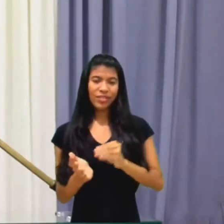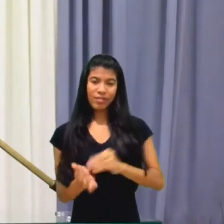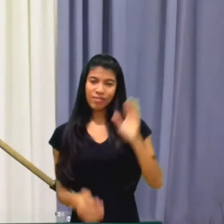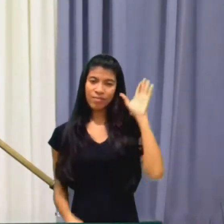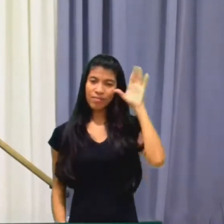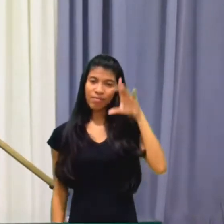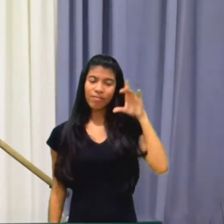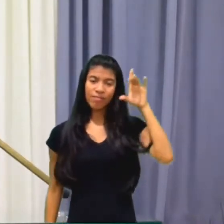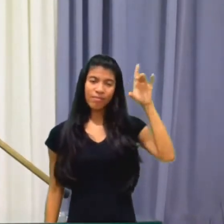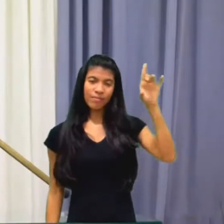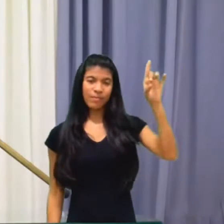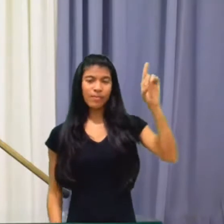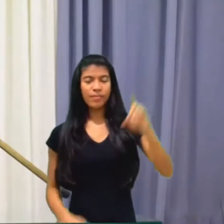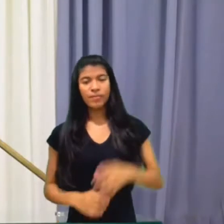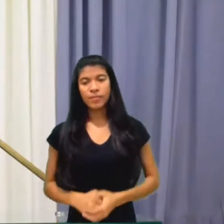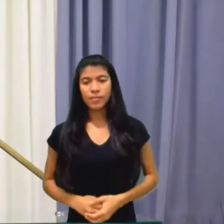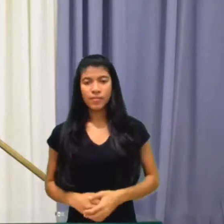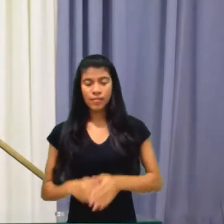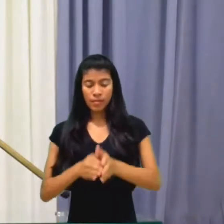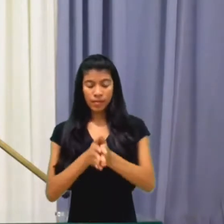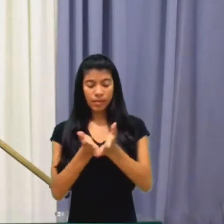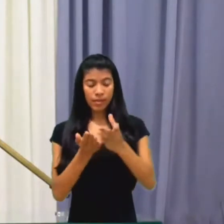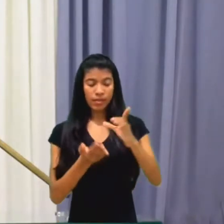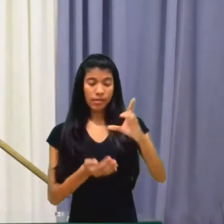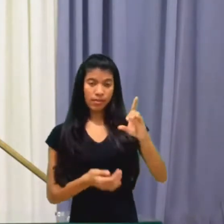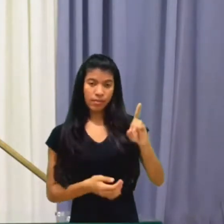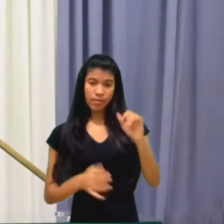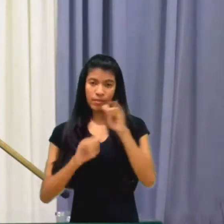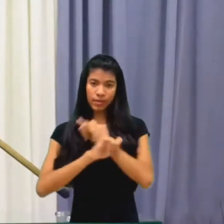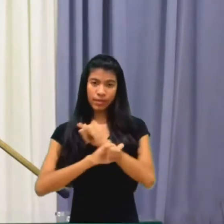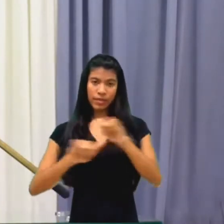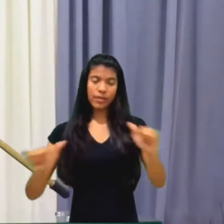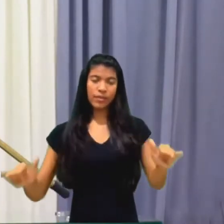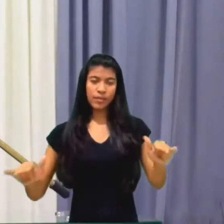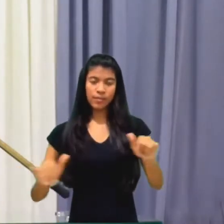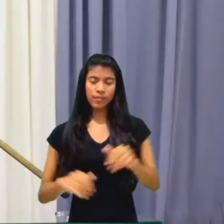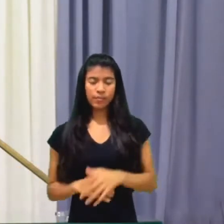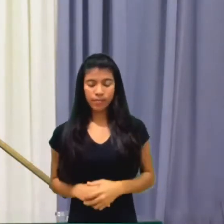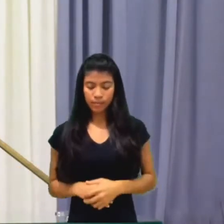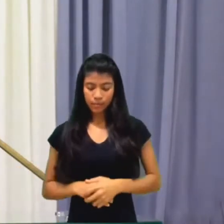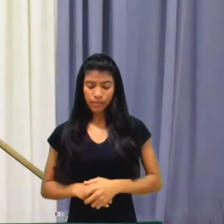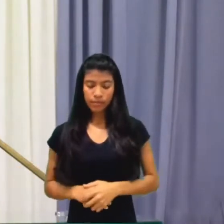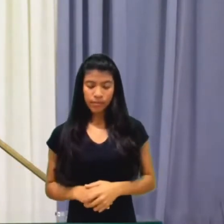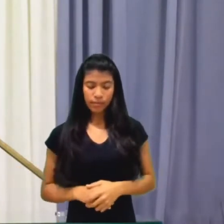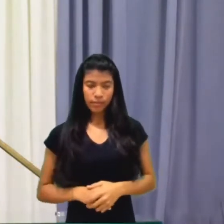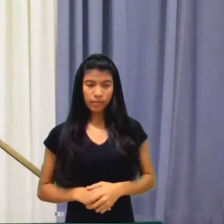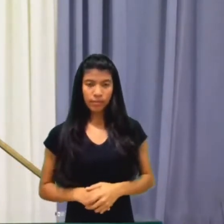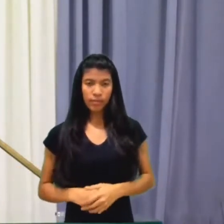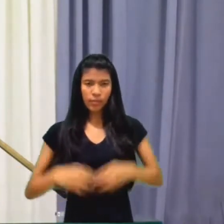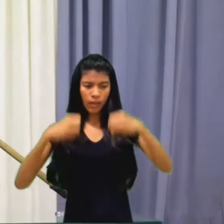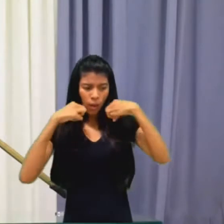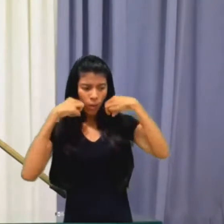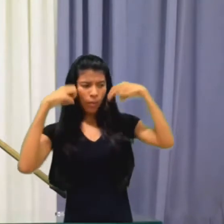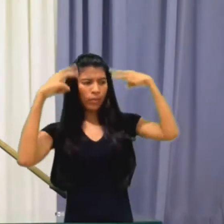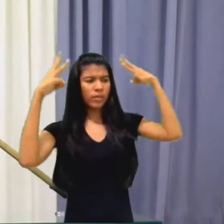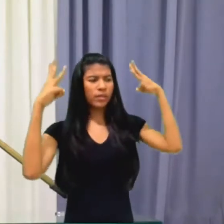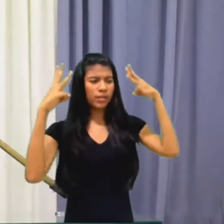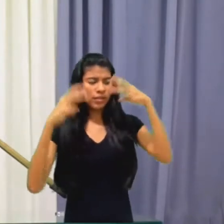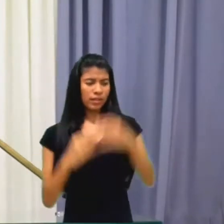verso 12, daí ao 16, vai dizer-nos assim: E Moisés disse ao